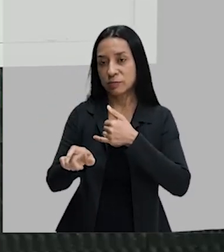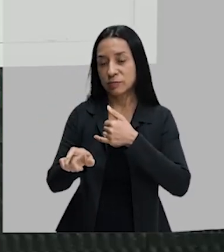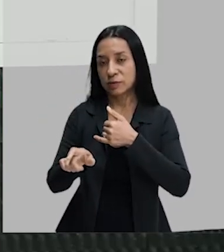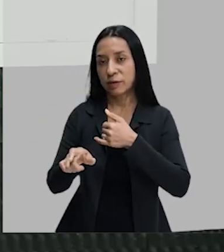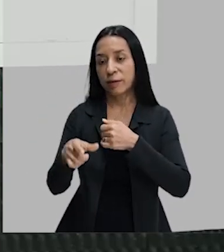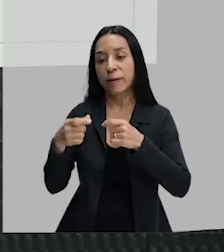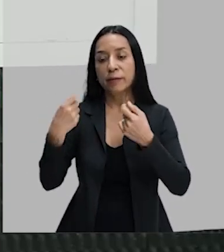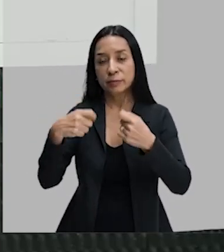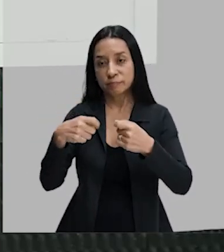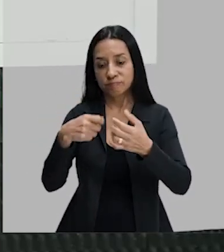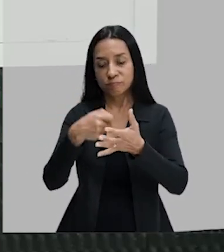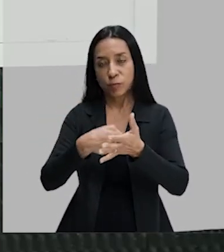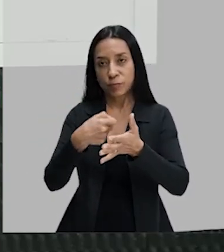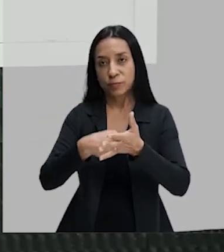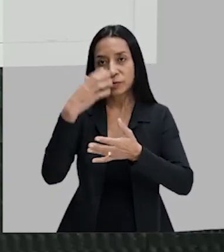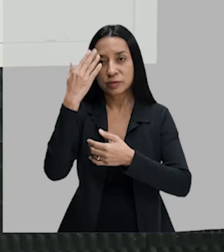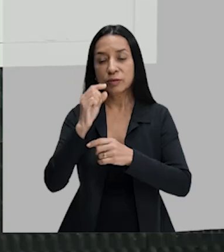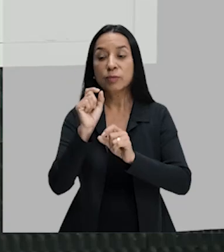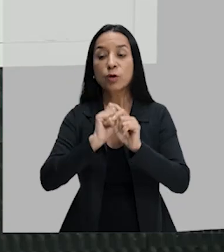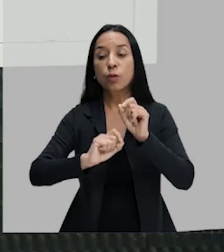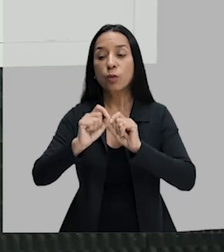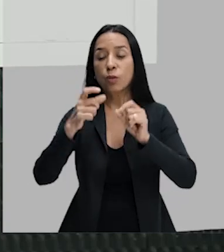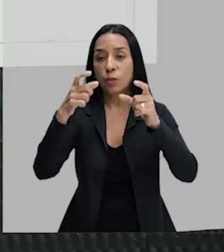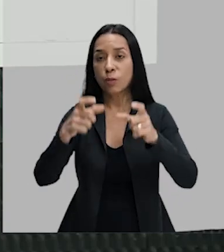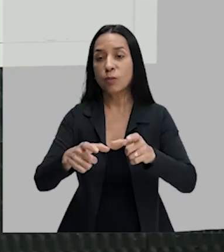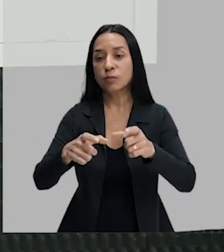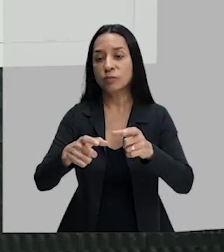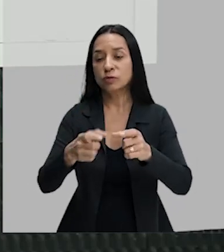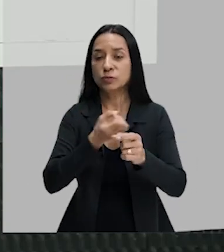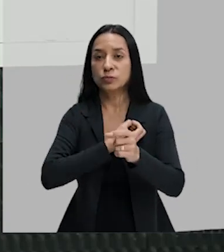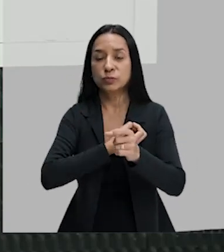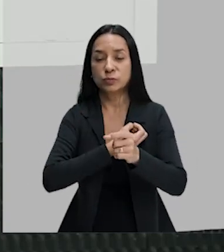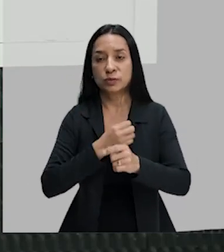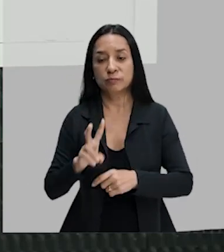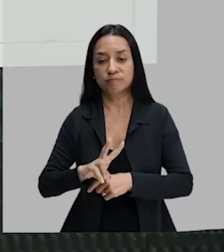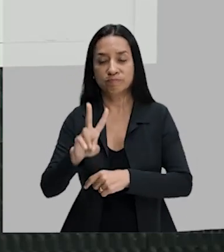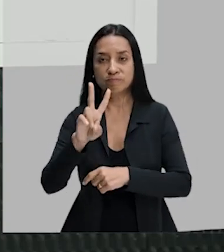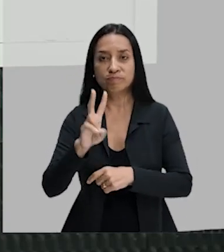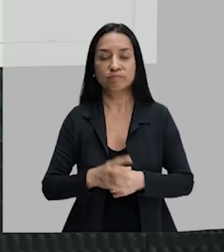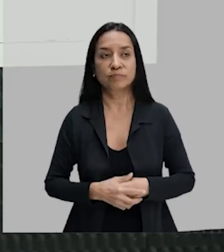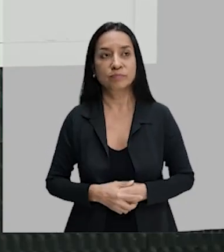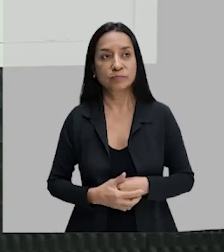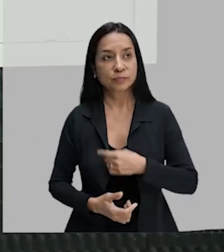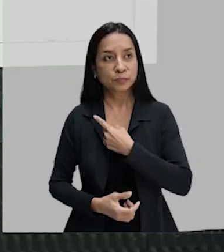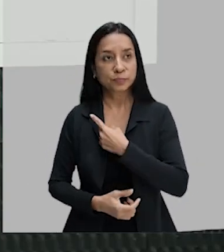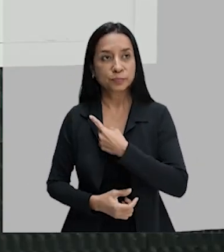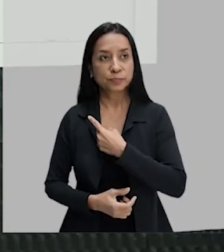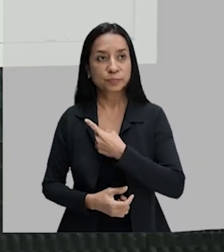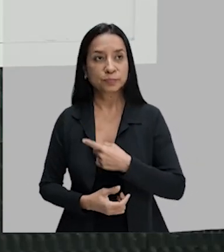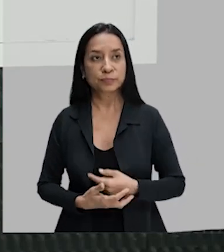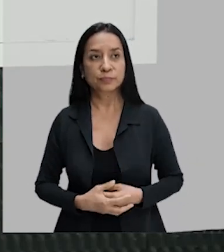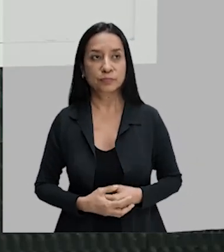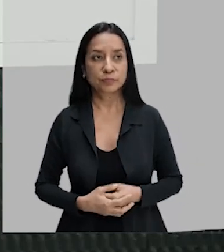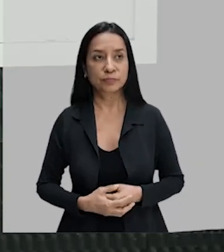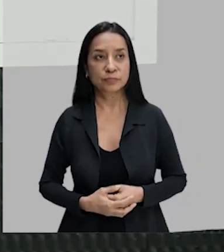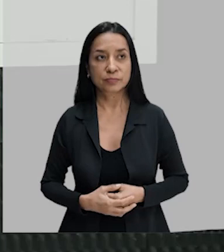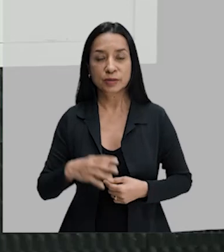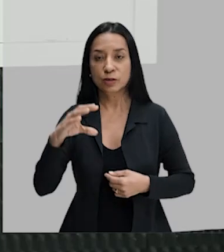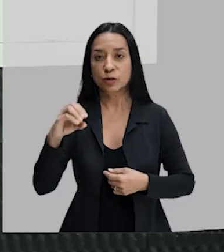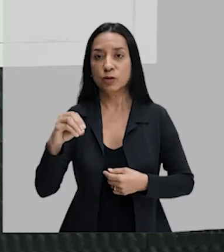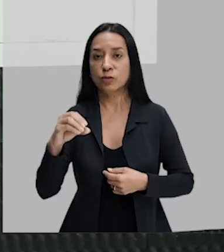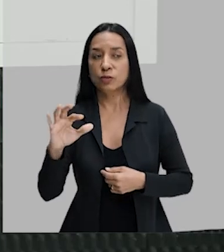Então o cofator do elemento A41 vai ser igual a menos 1